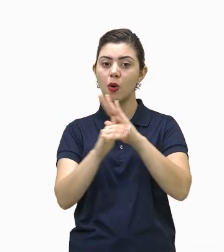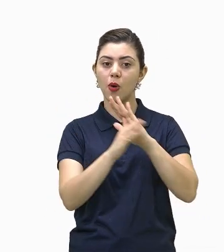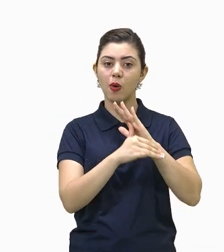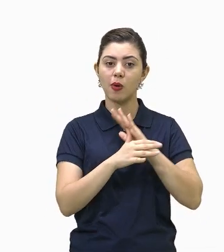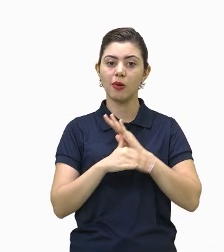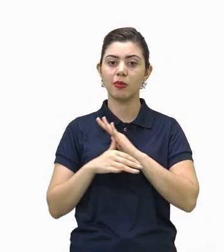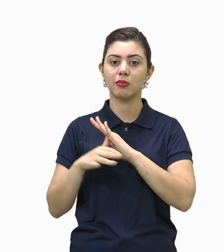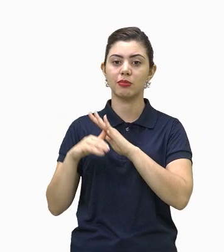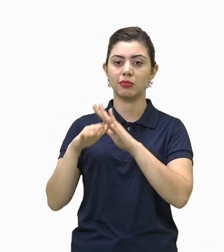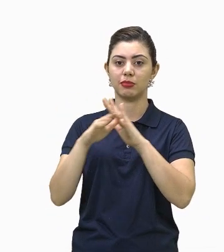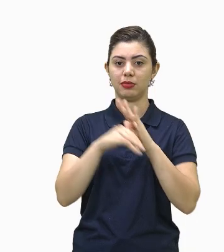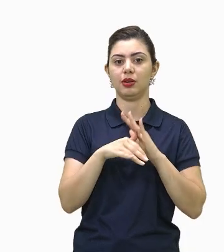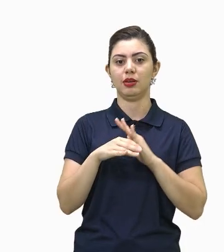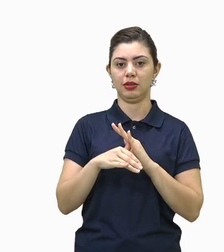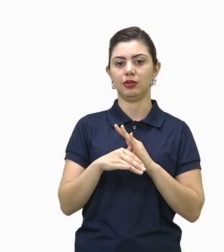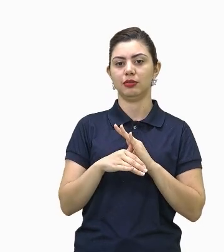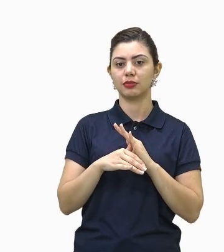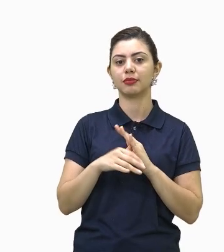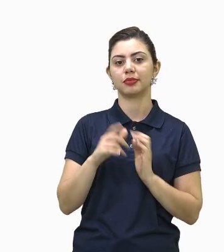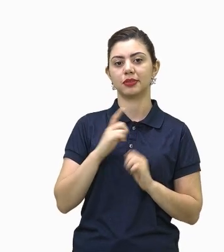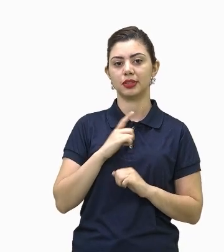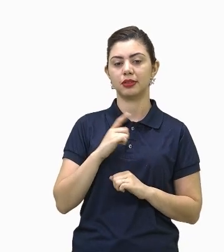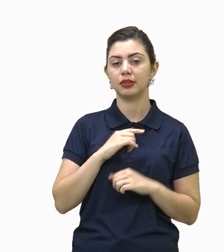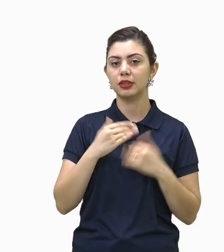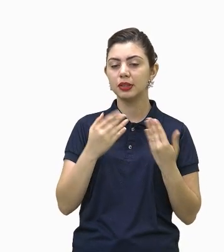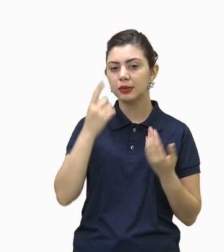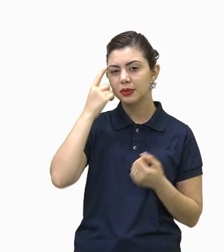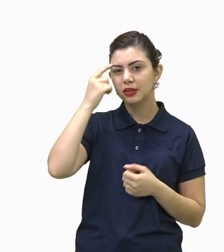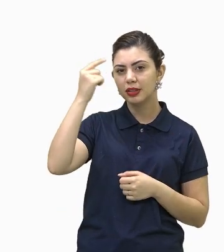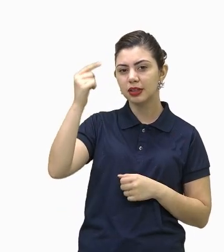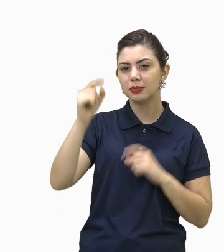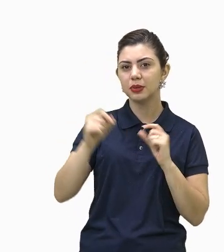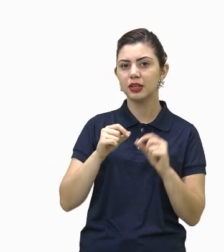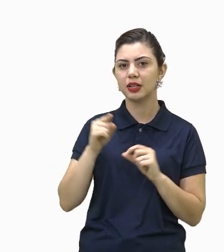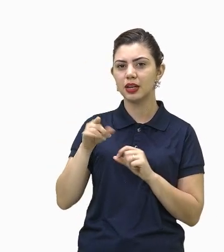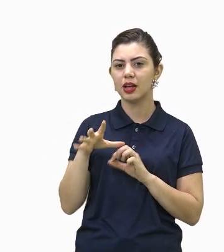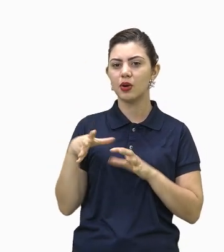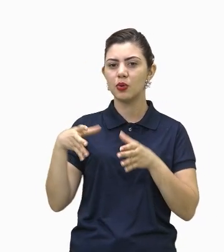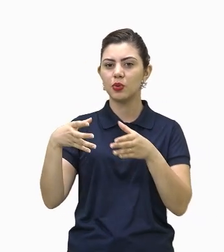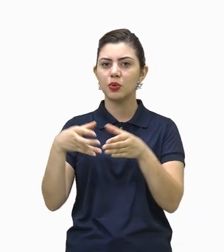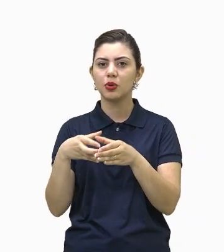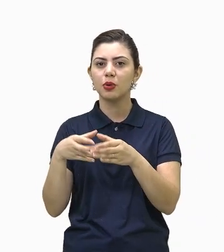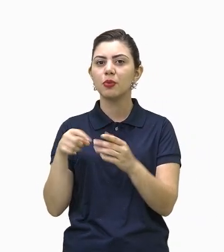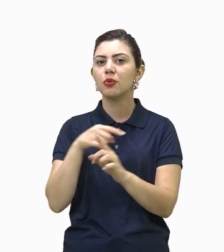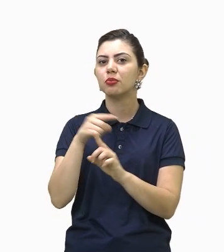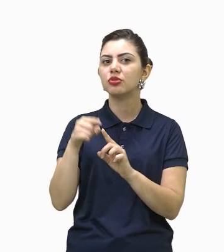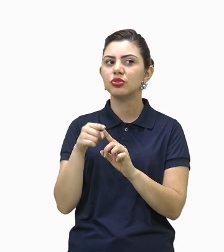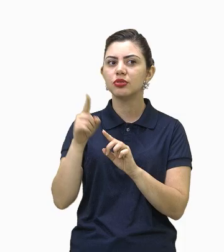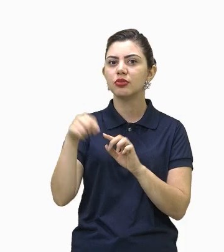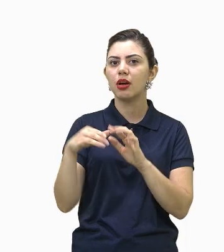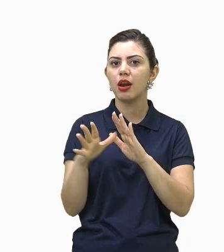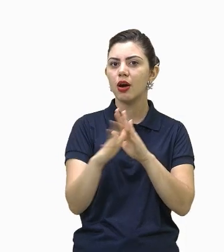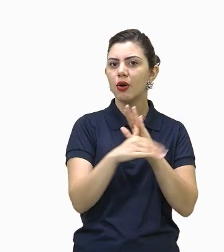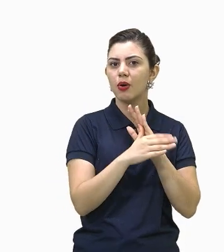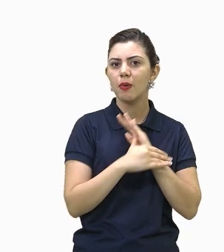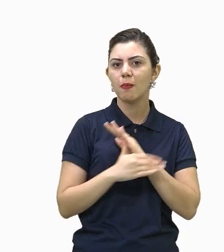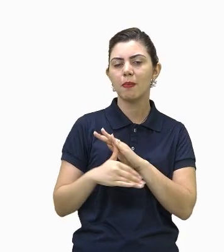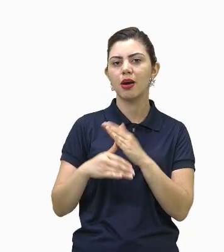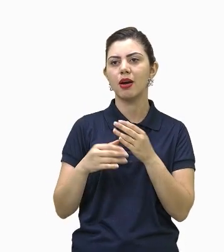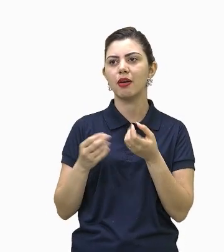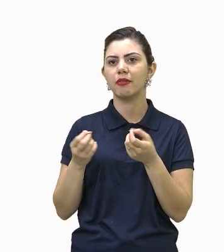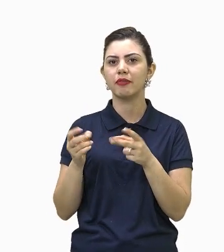vindos do México e do Peru. Lembra lá, a Companhia das Índias Ocidentais era exatamente para fazer isso. Pirataria,